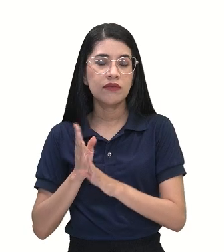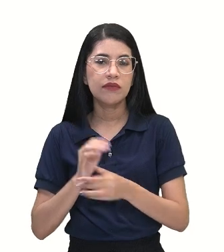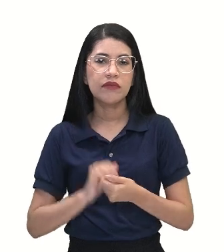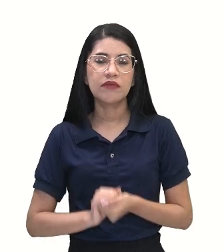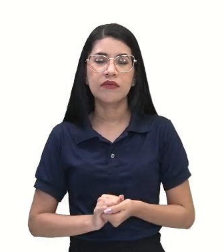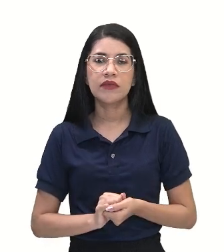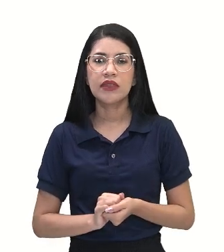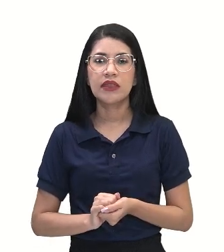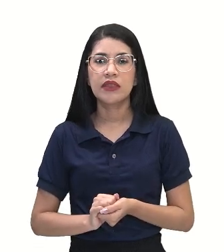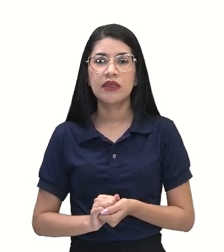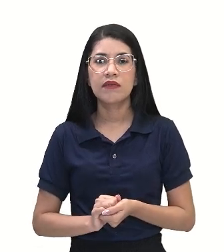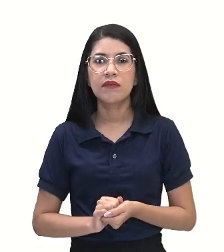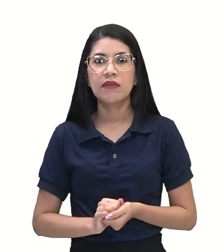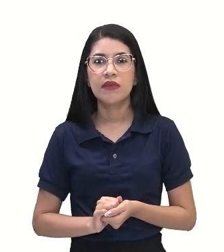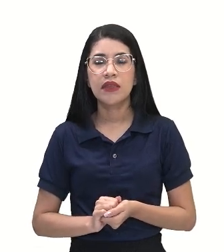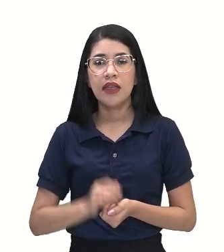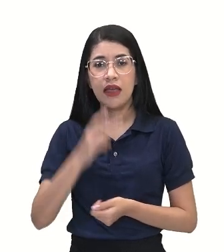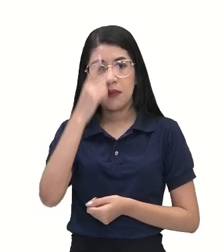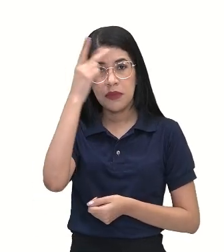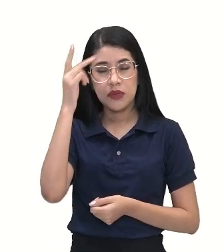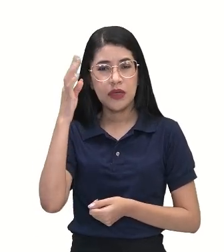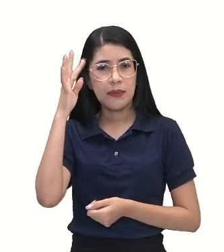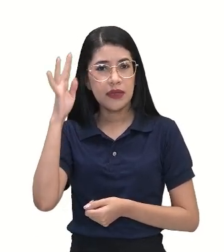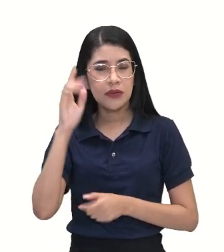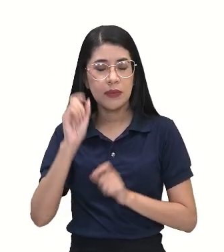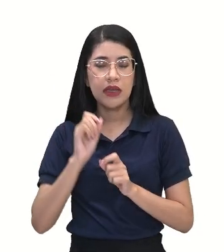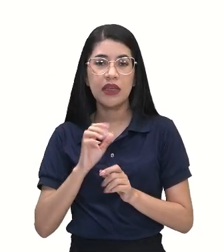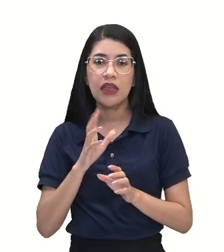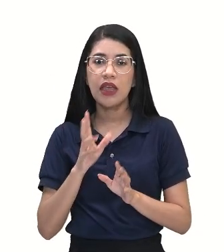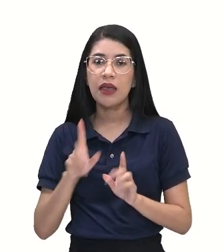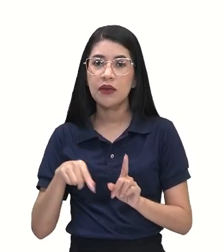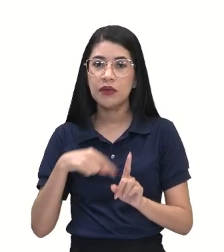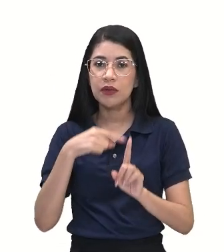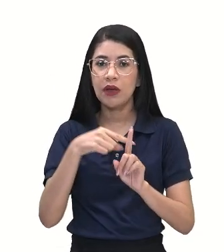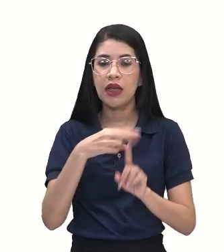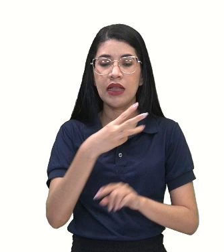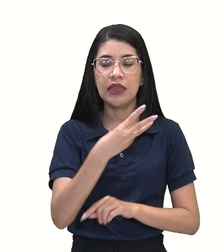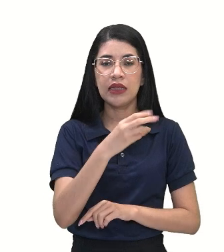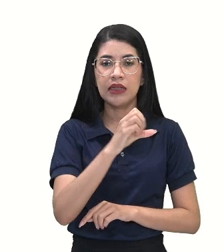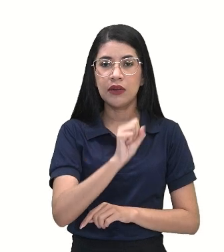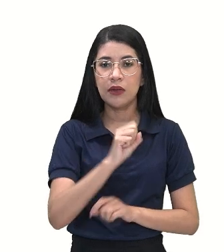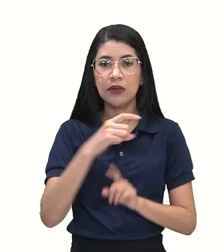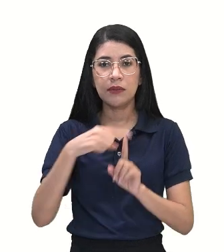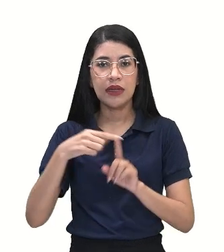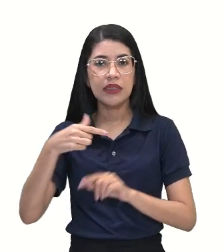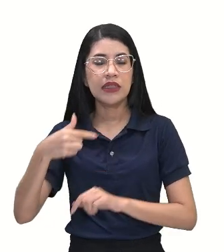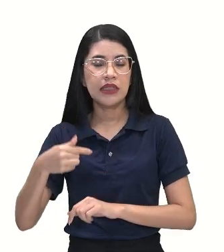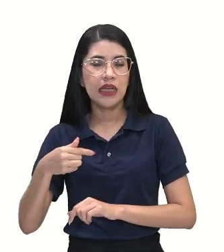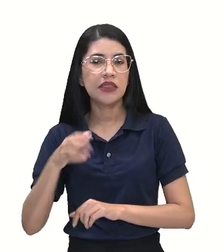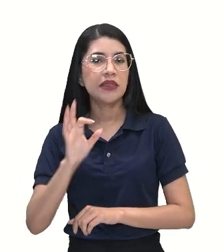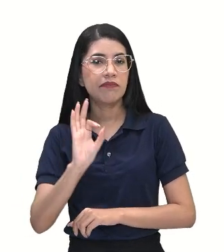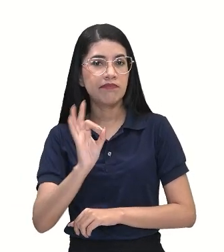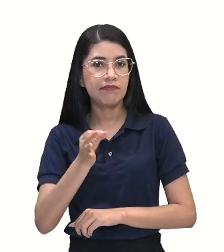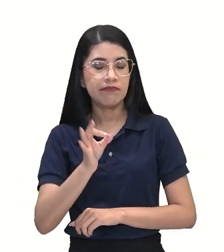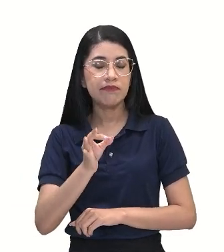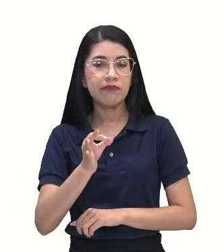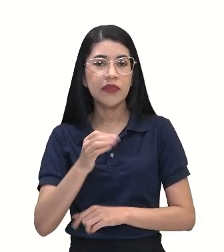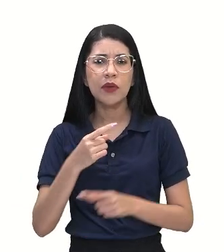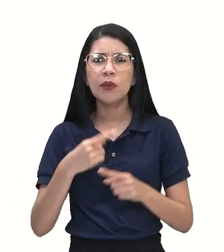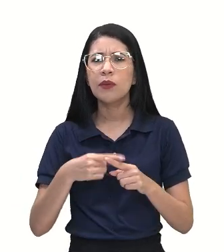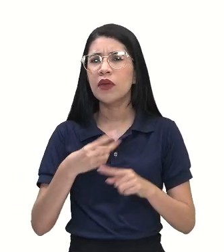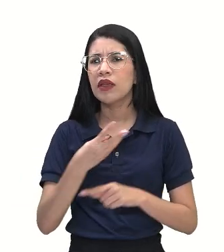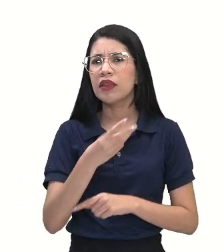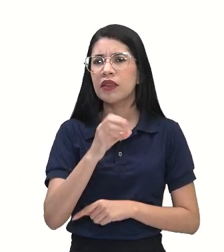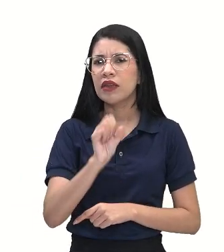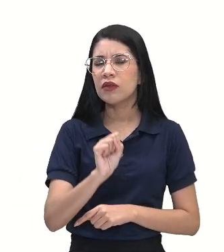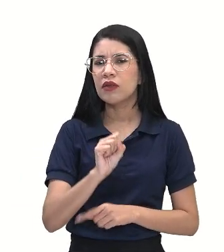pensou em somar 38 mais 7, acertou. Professor, por que 38